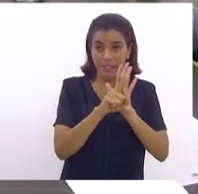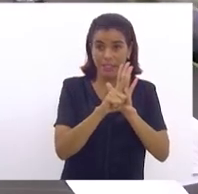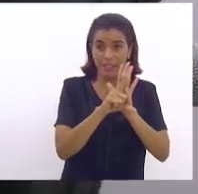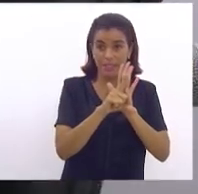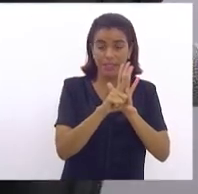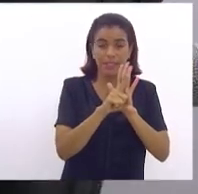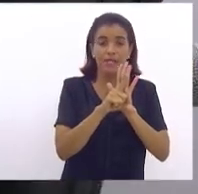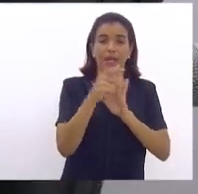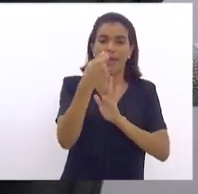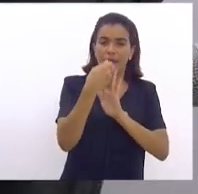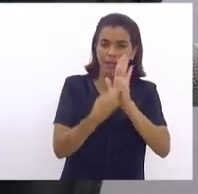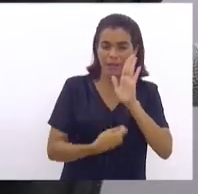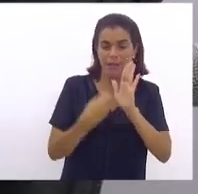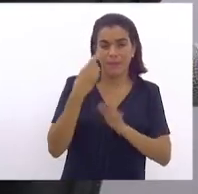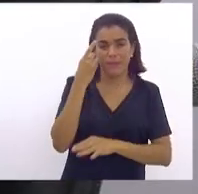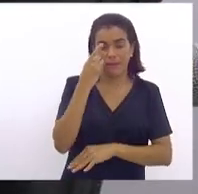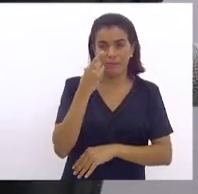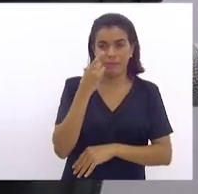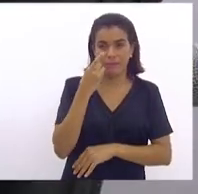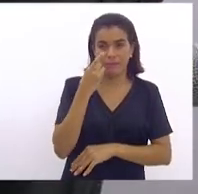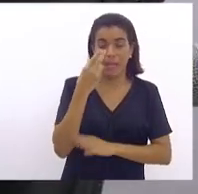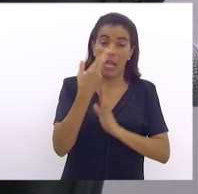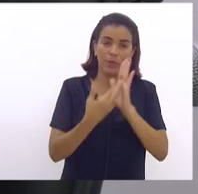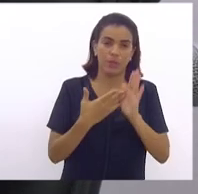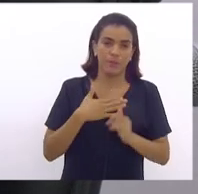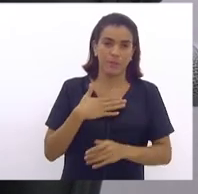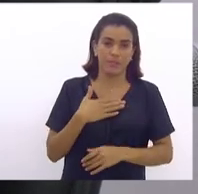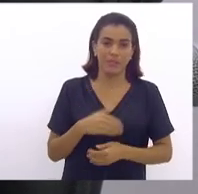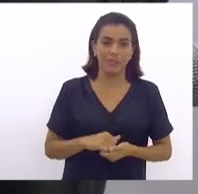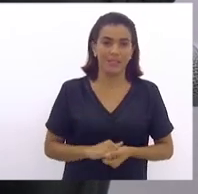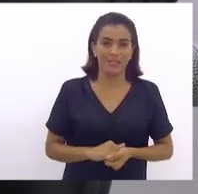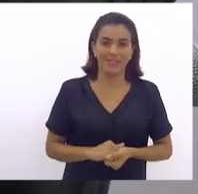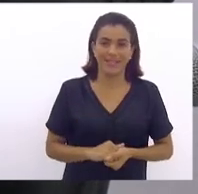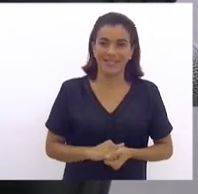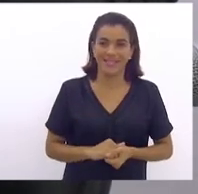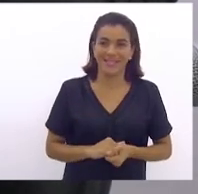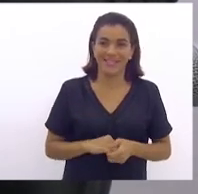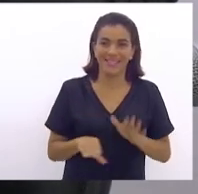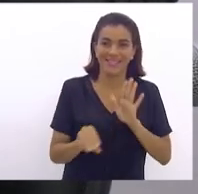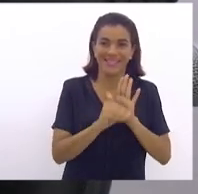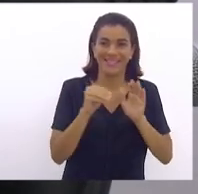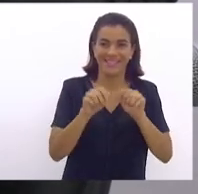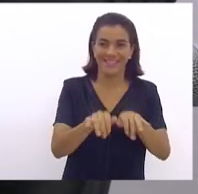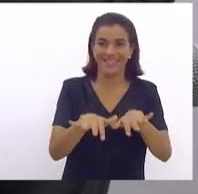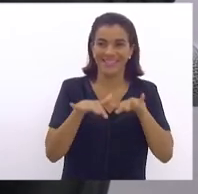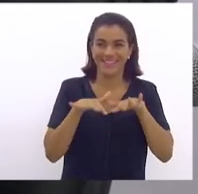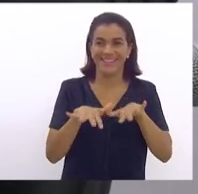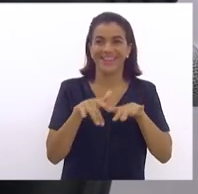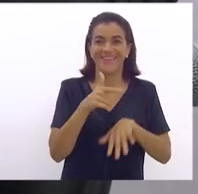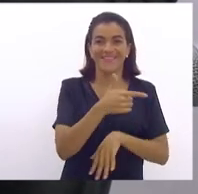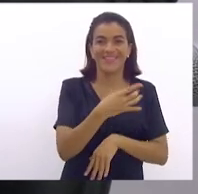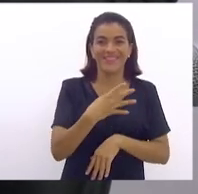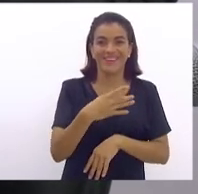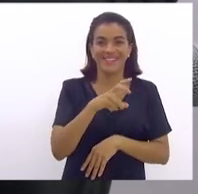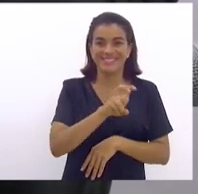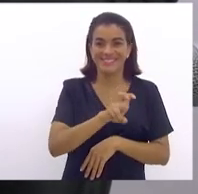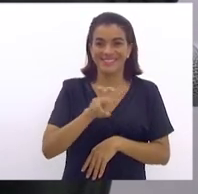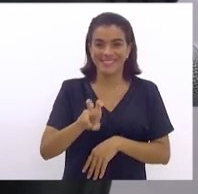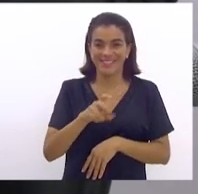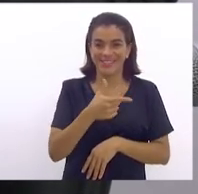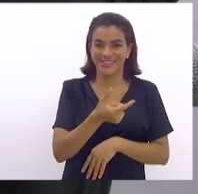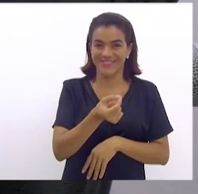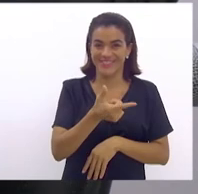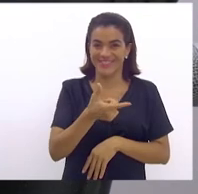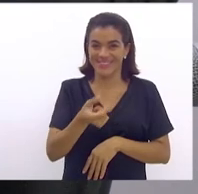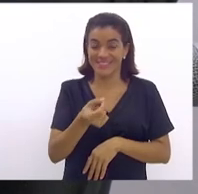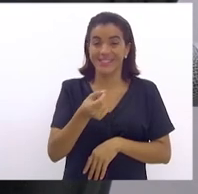de relatoria do deputado Fred... Não, é relatoria minha. Emendas ao plenário ao projeto de lei 2455 de 2020, de